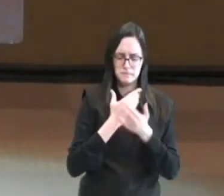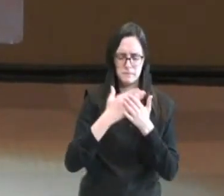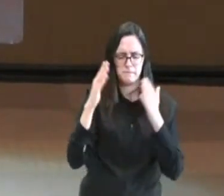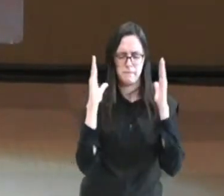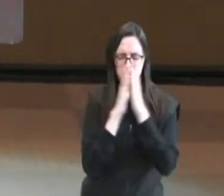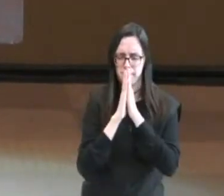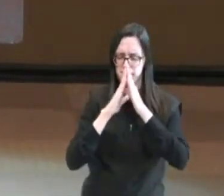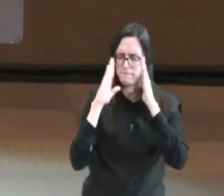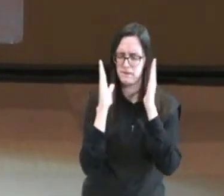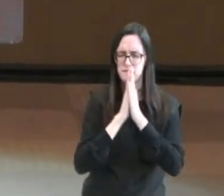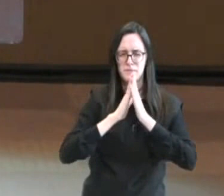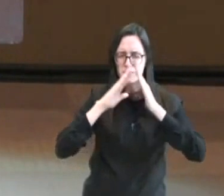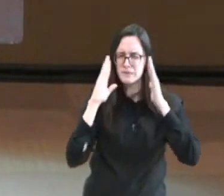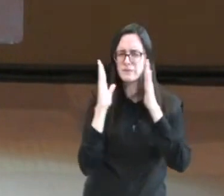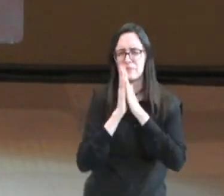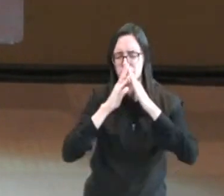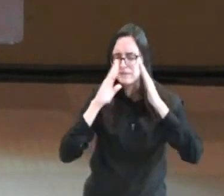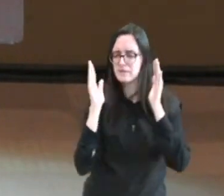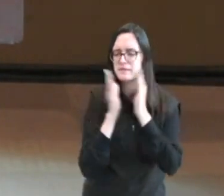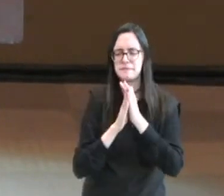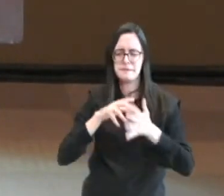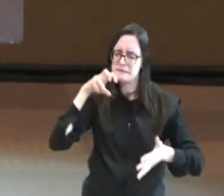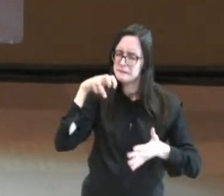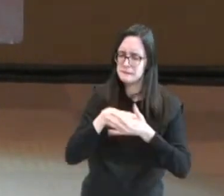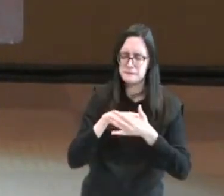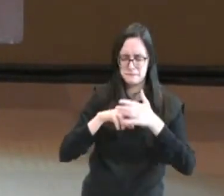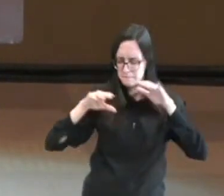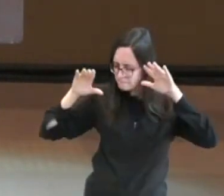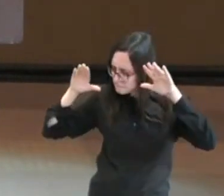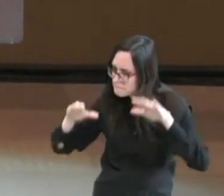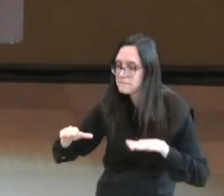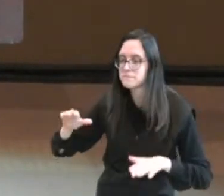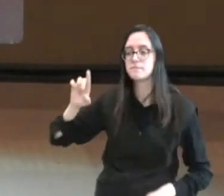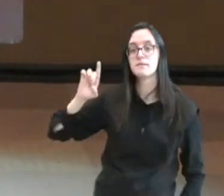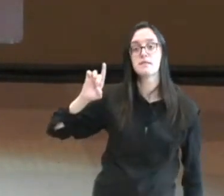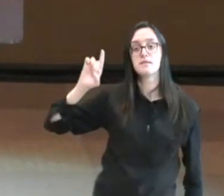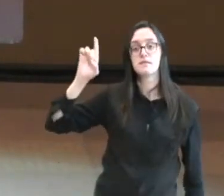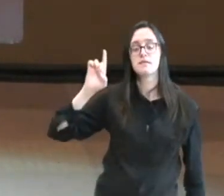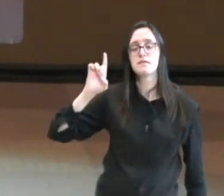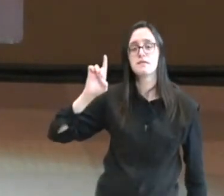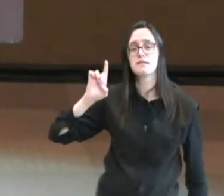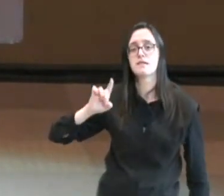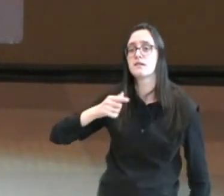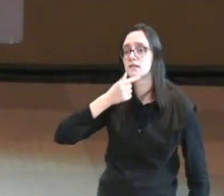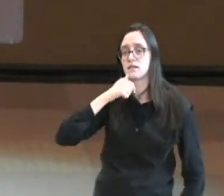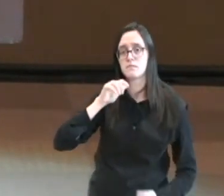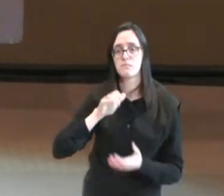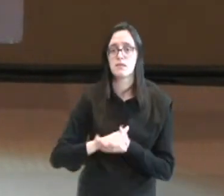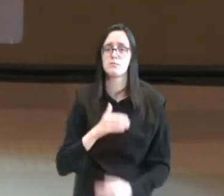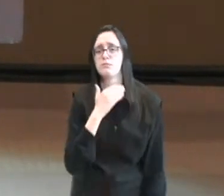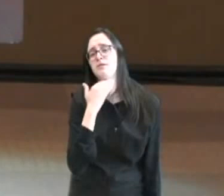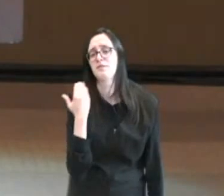a orar, e se humilhar, aí o marido da mulher morreu.